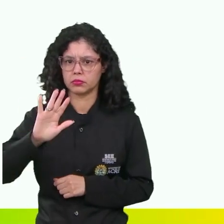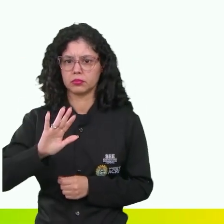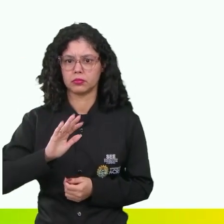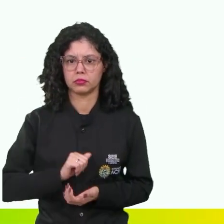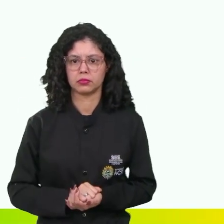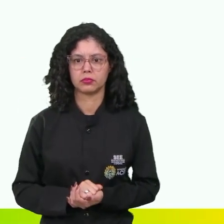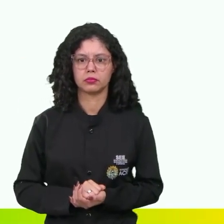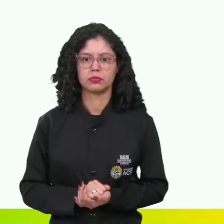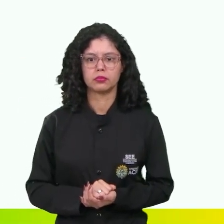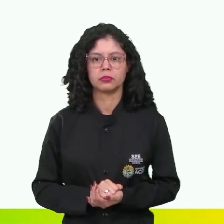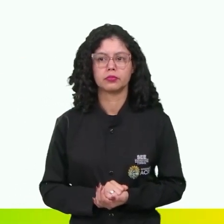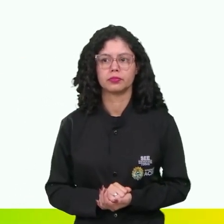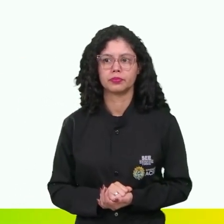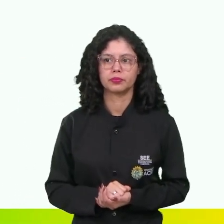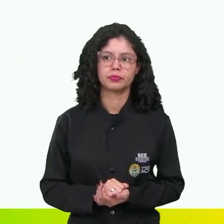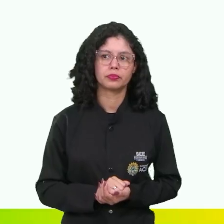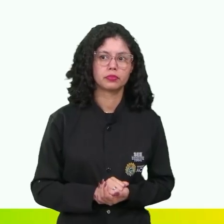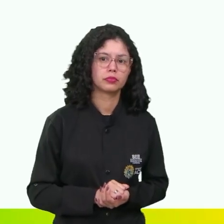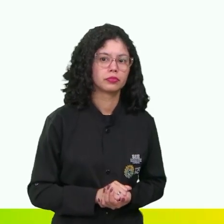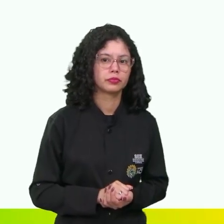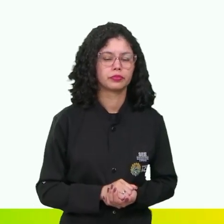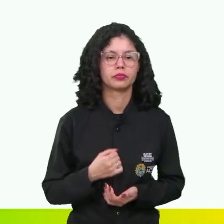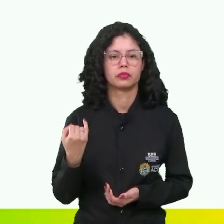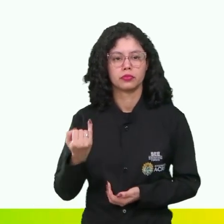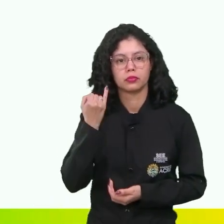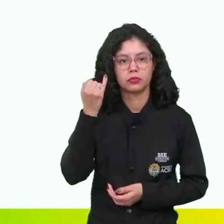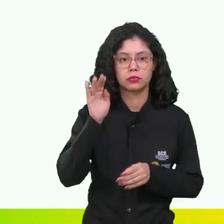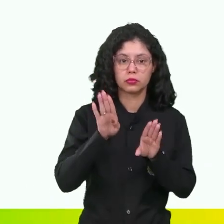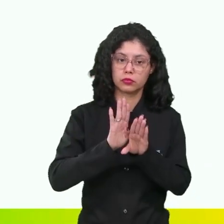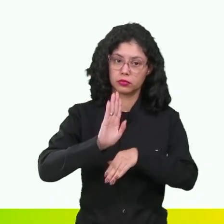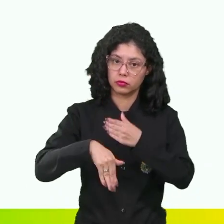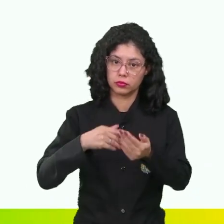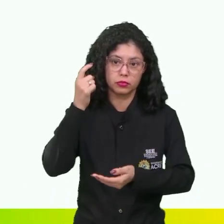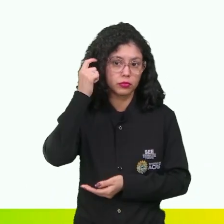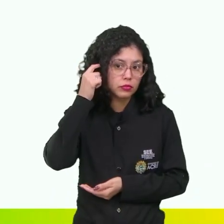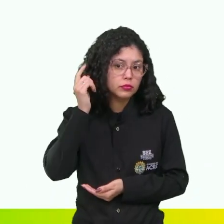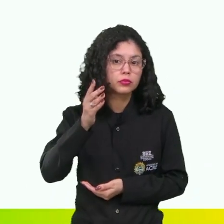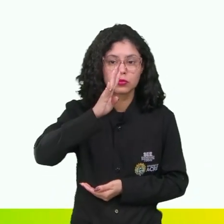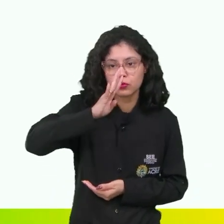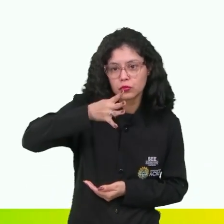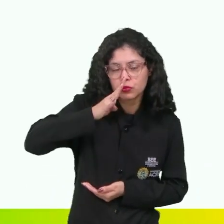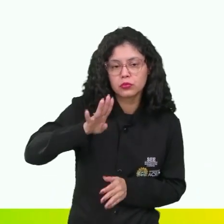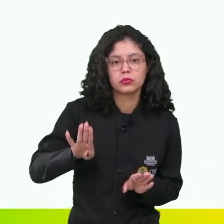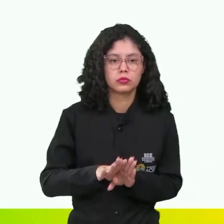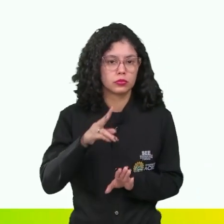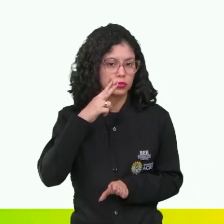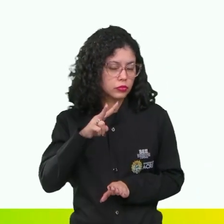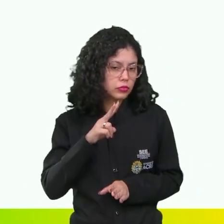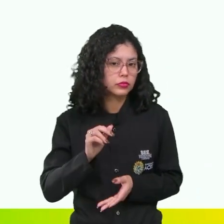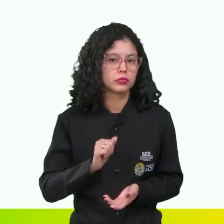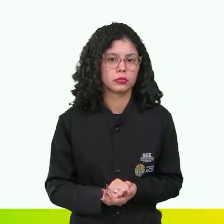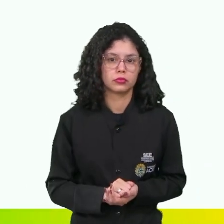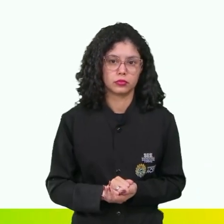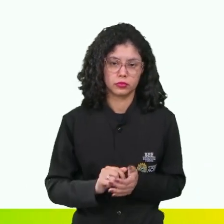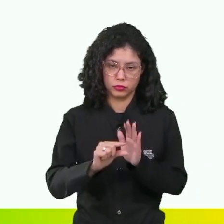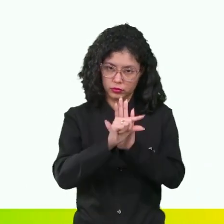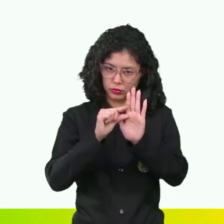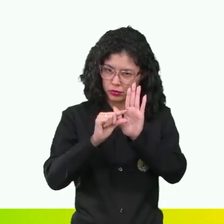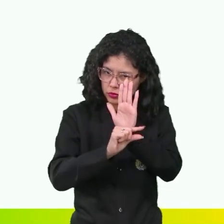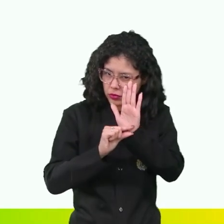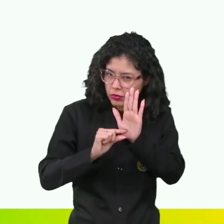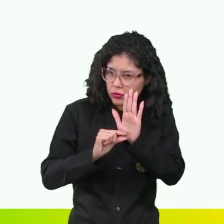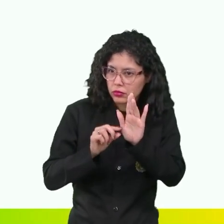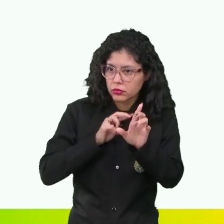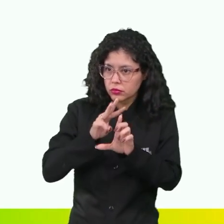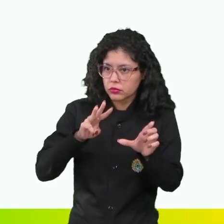Então, é importante que, para desenvolver um pensamento crítico, vocês verifiquem as fontes, quer dizer, aquela fonte